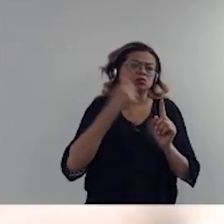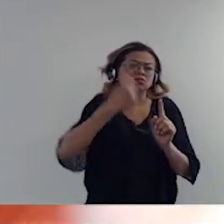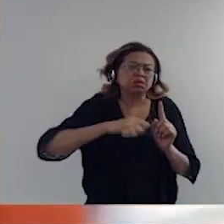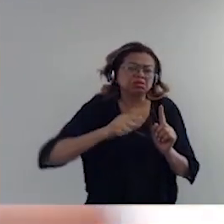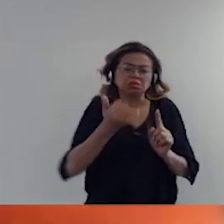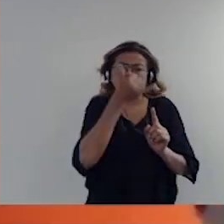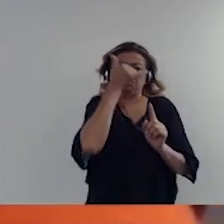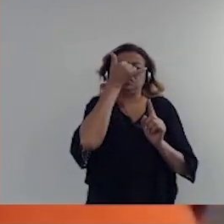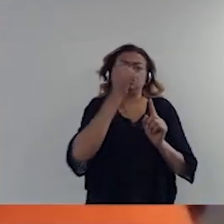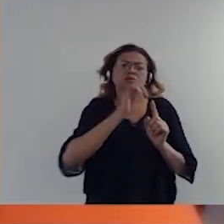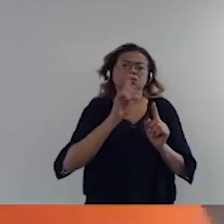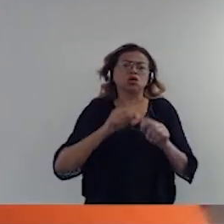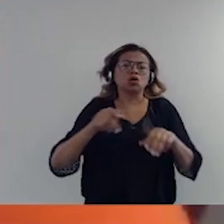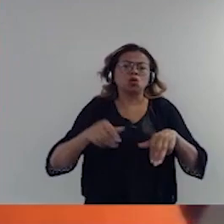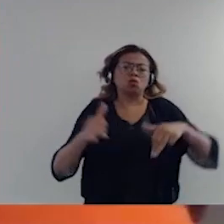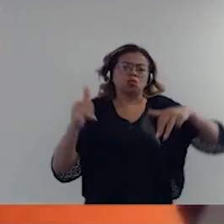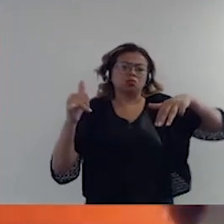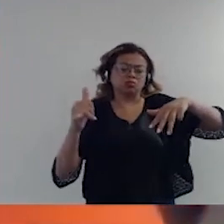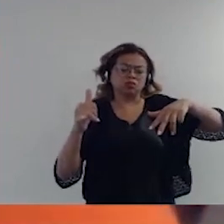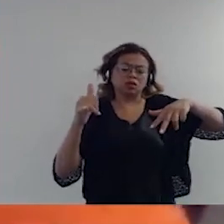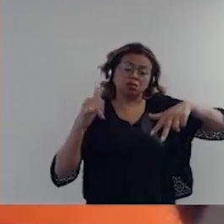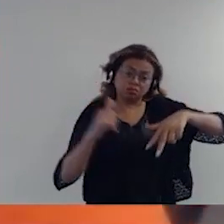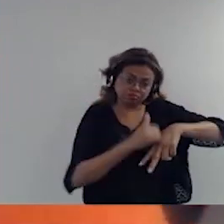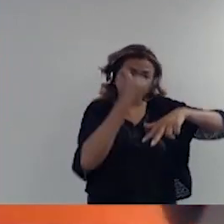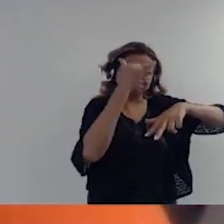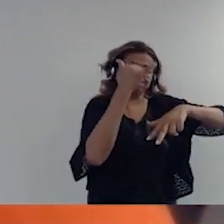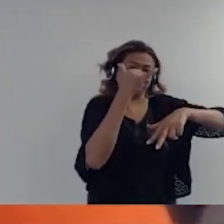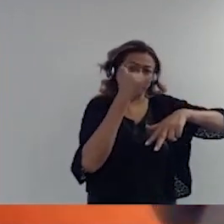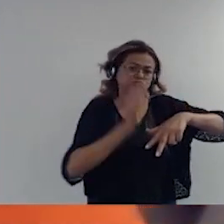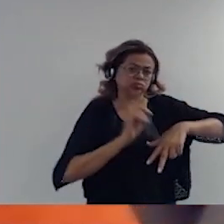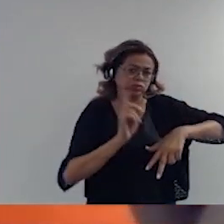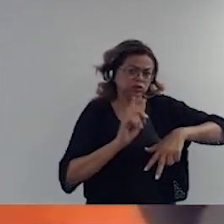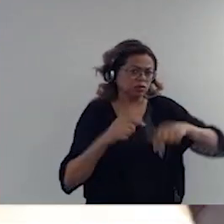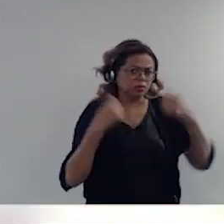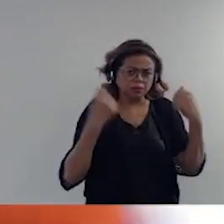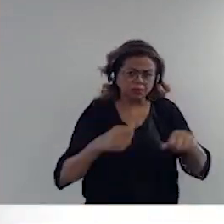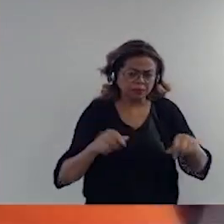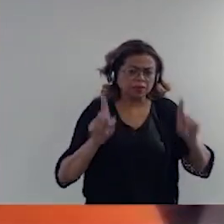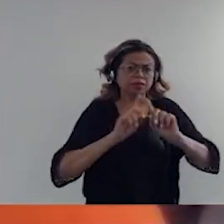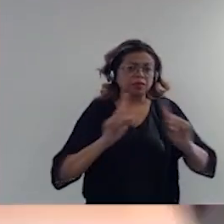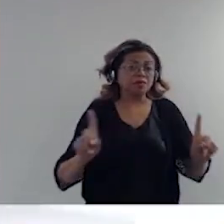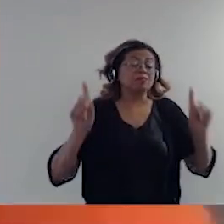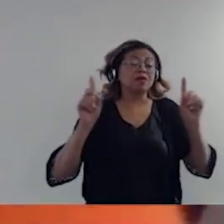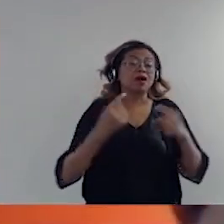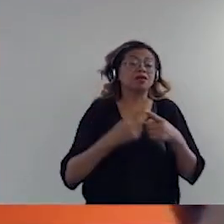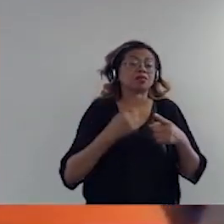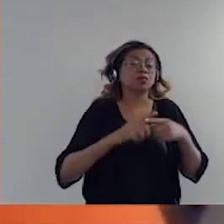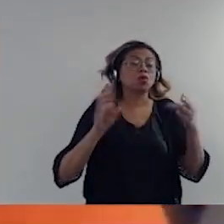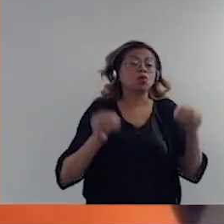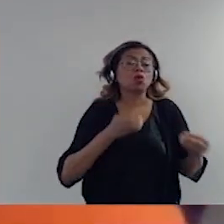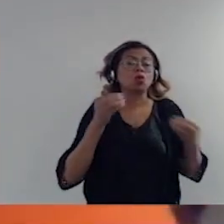um dano que o sujeito, que a pessoa humana sofreu, mas o potencial, a